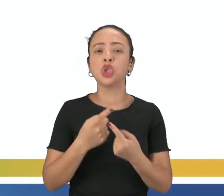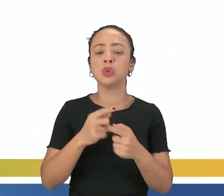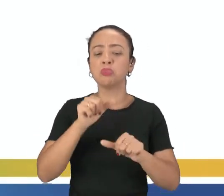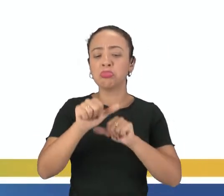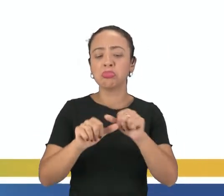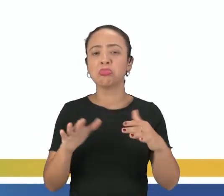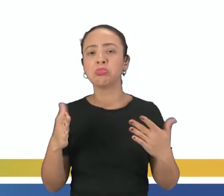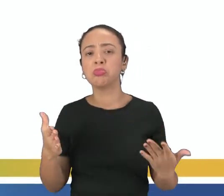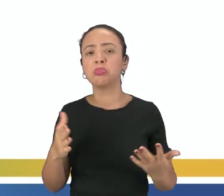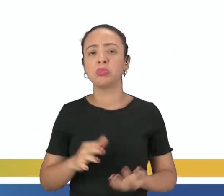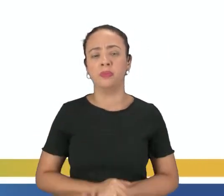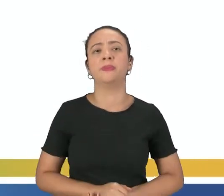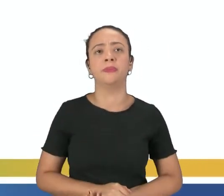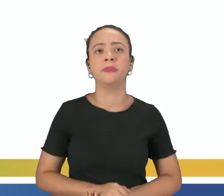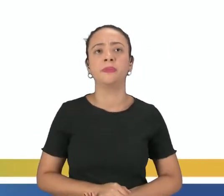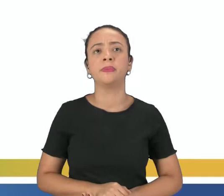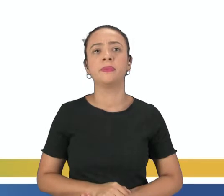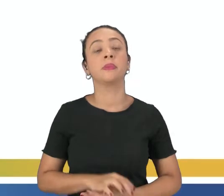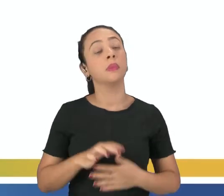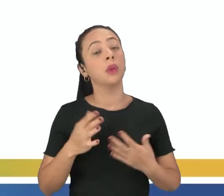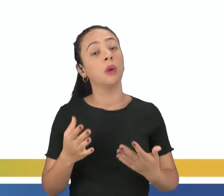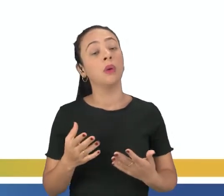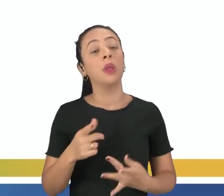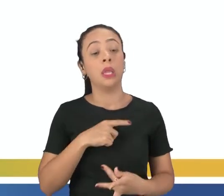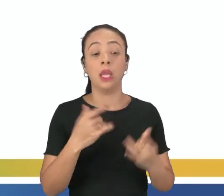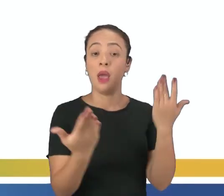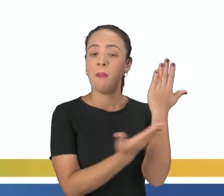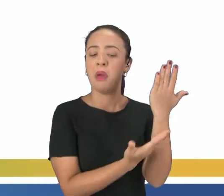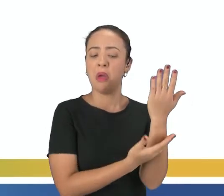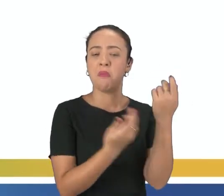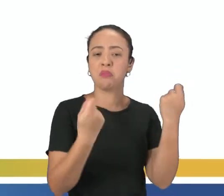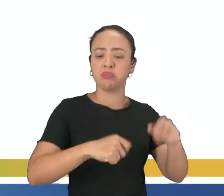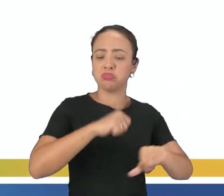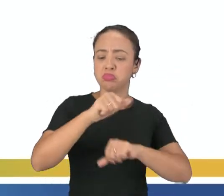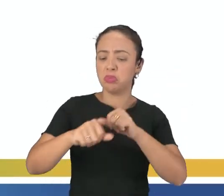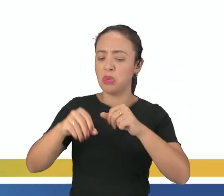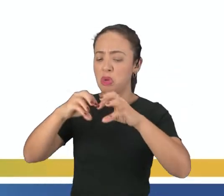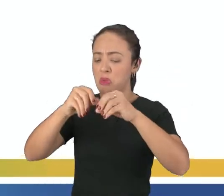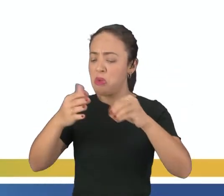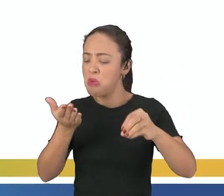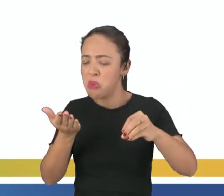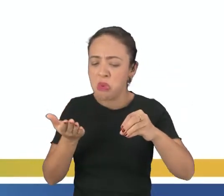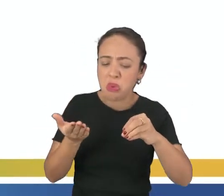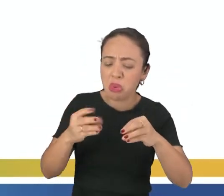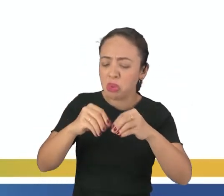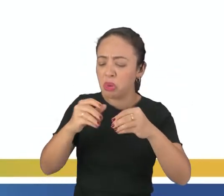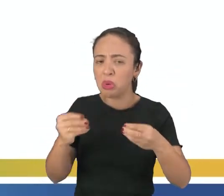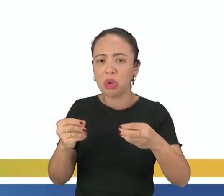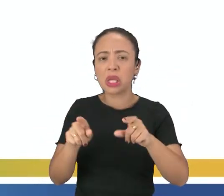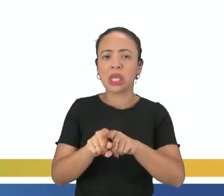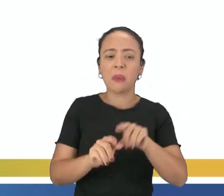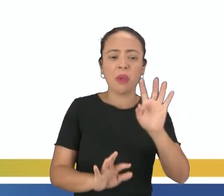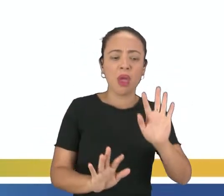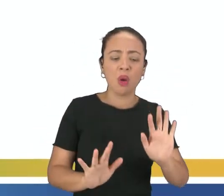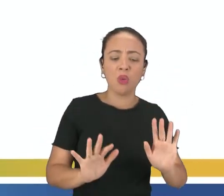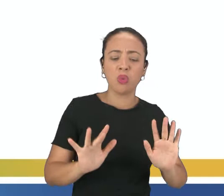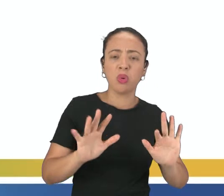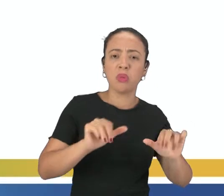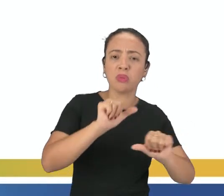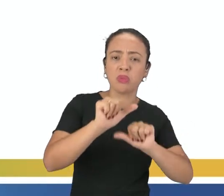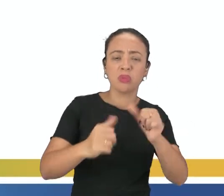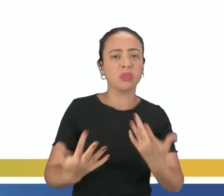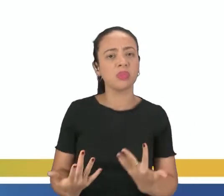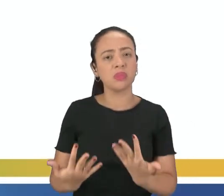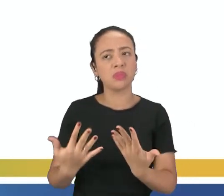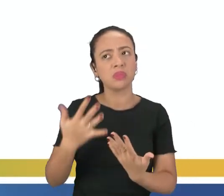de transformação é essa, então? Que a gente pode ter a madeira virando cinzas e a fumaça virando fogo.